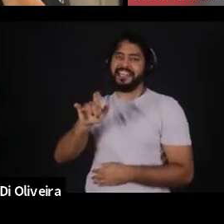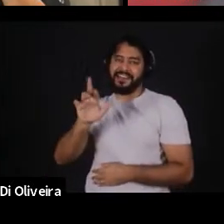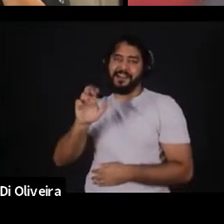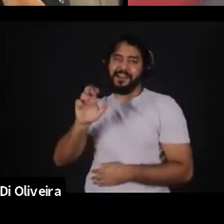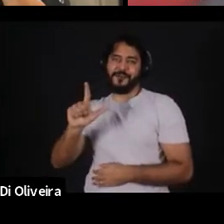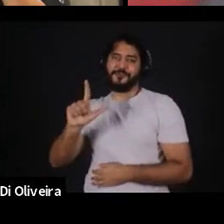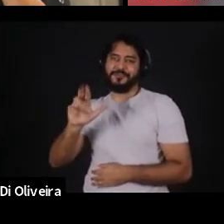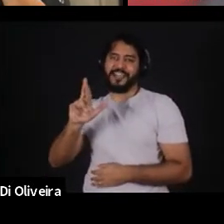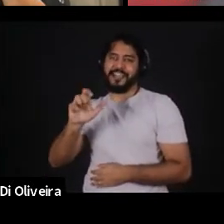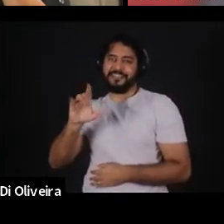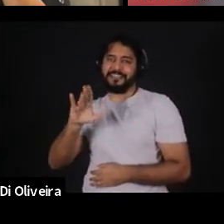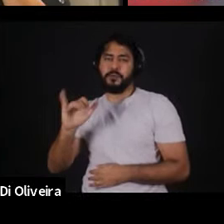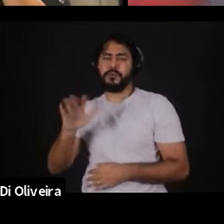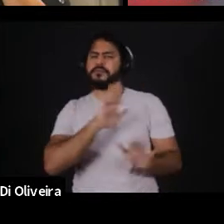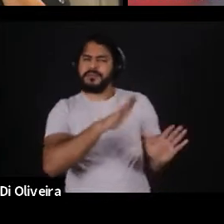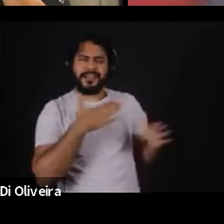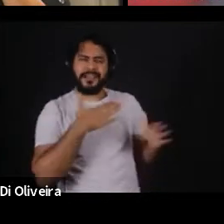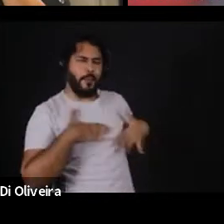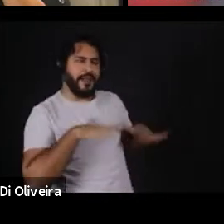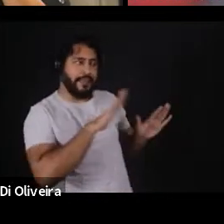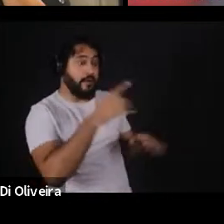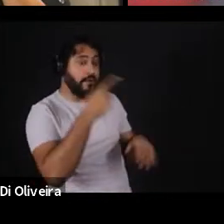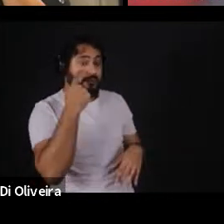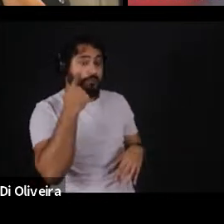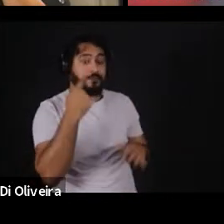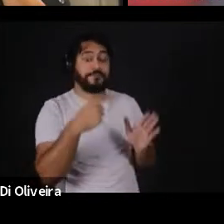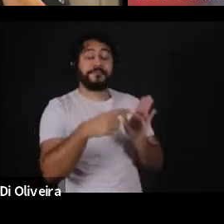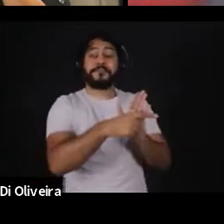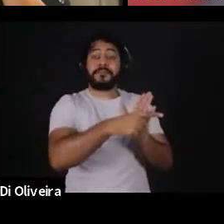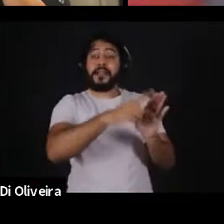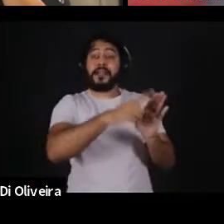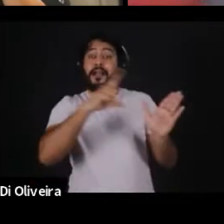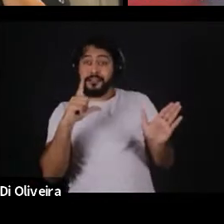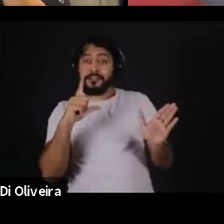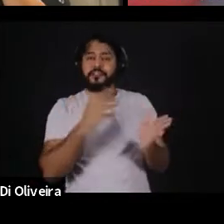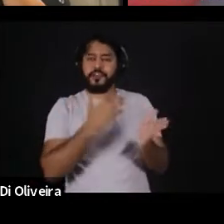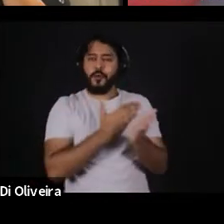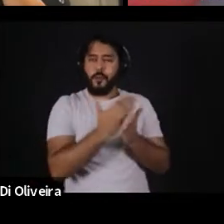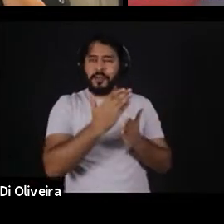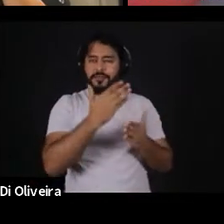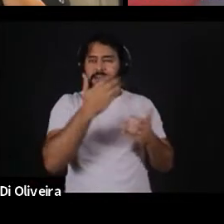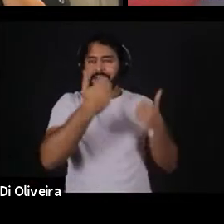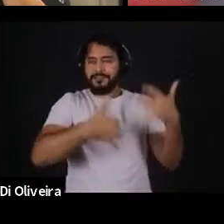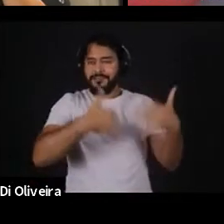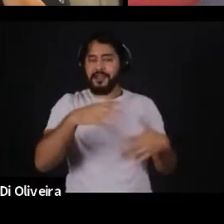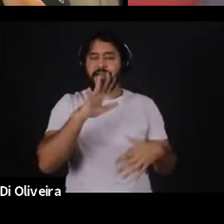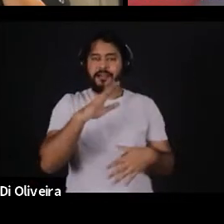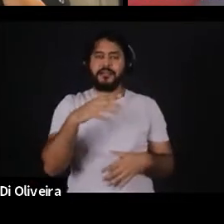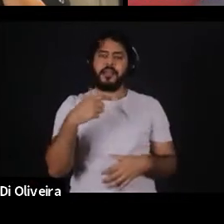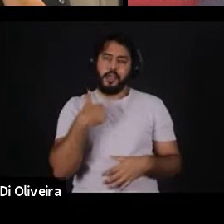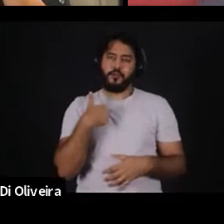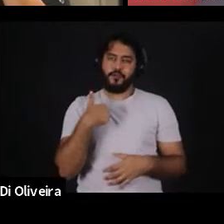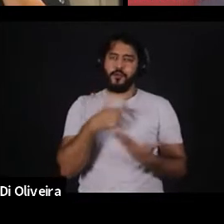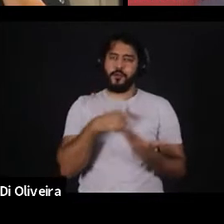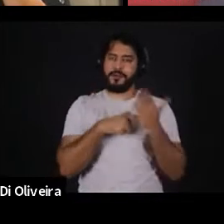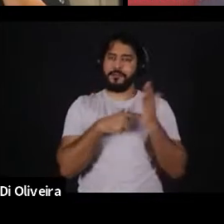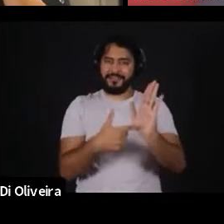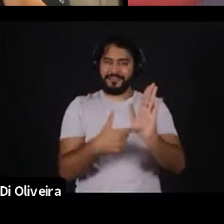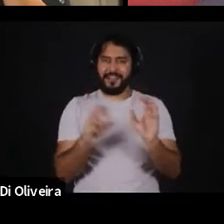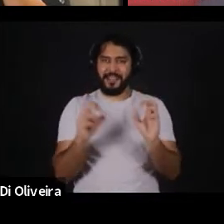E para Aí, falar calma sobre o aí. dele, fala, amigo. Antes de você começar, para eu conseguir falar junto, eu vou me apresentar.